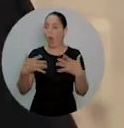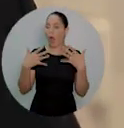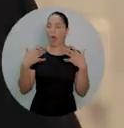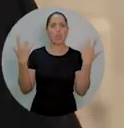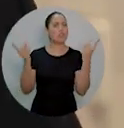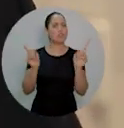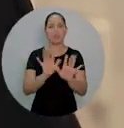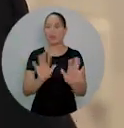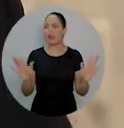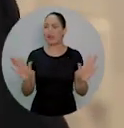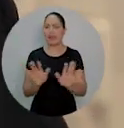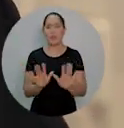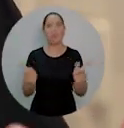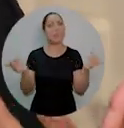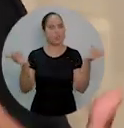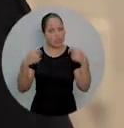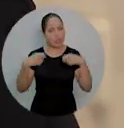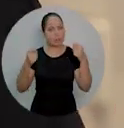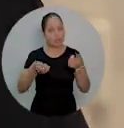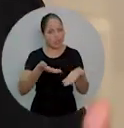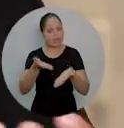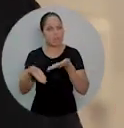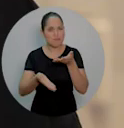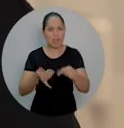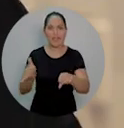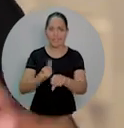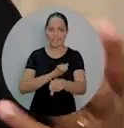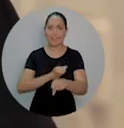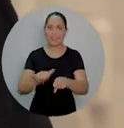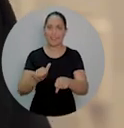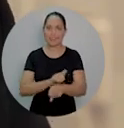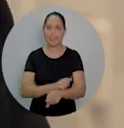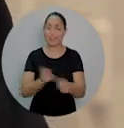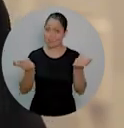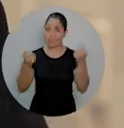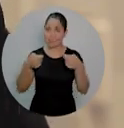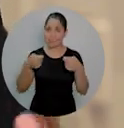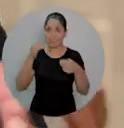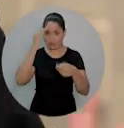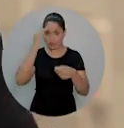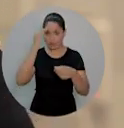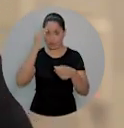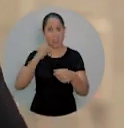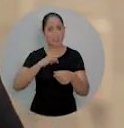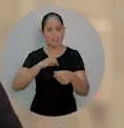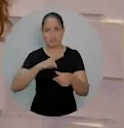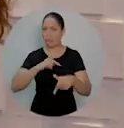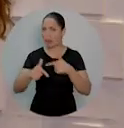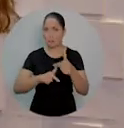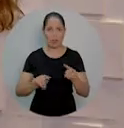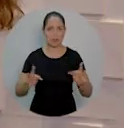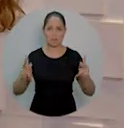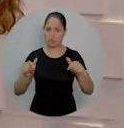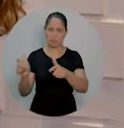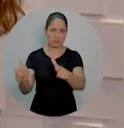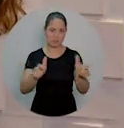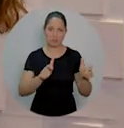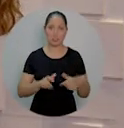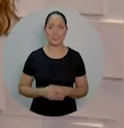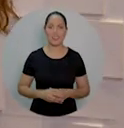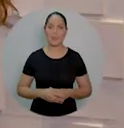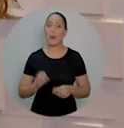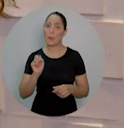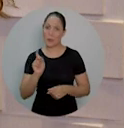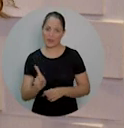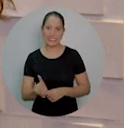seja desconhecida, mas que ela não seja benéfica para que todos entendam que há espaço para todo mundo, né? Tá certo, doutor